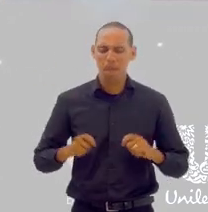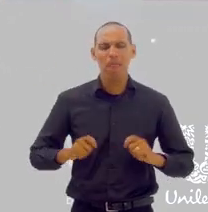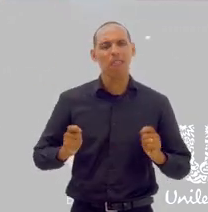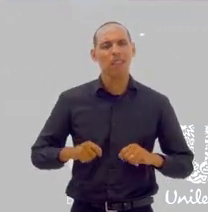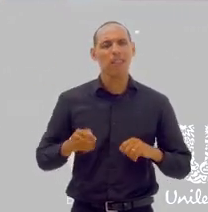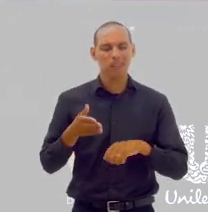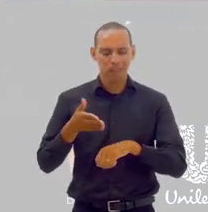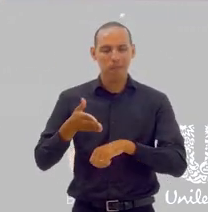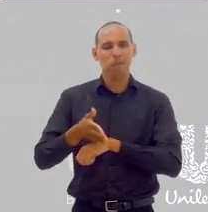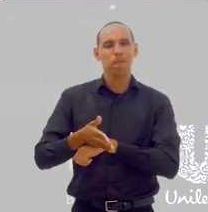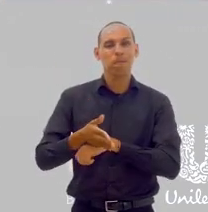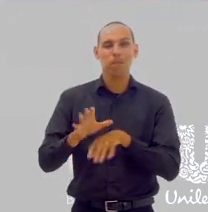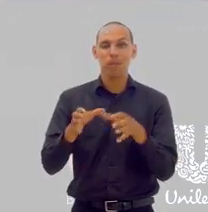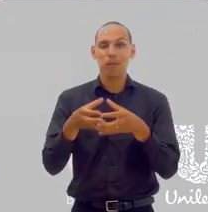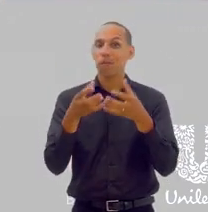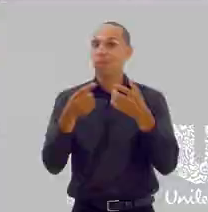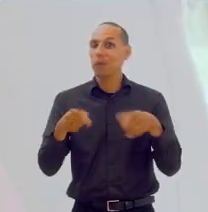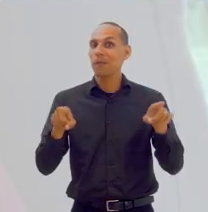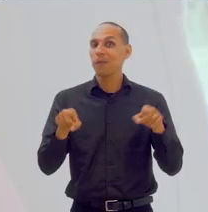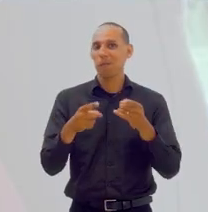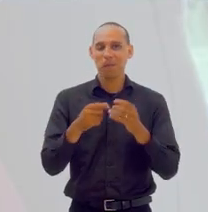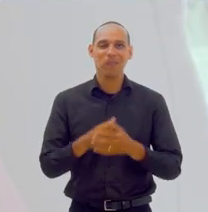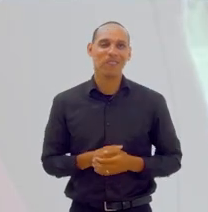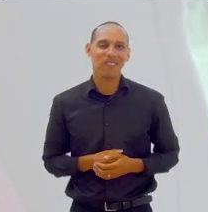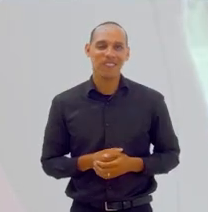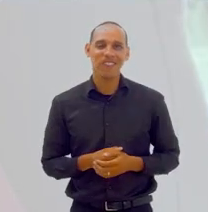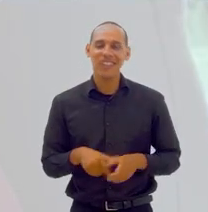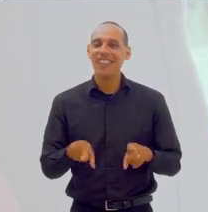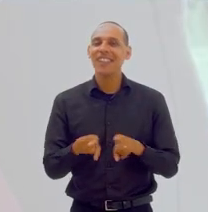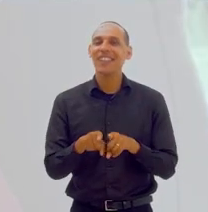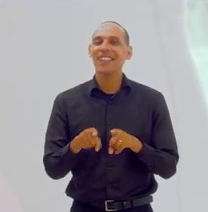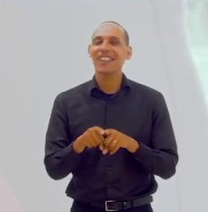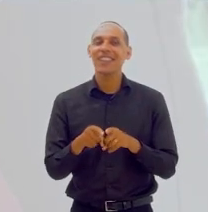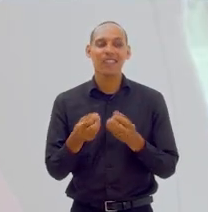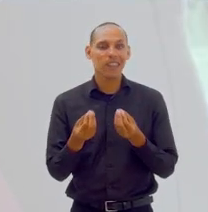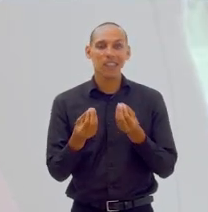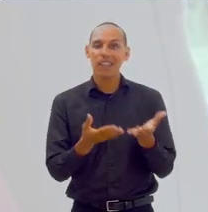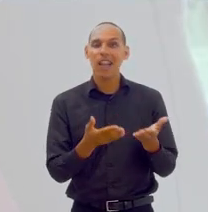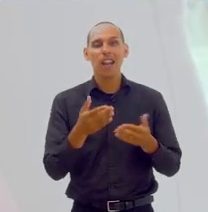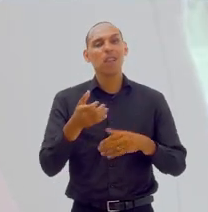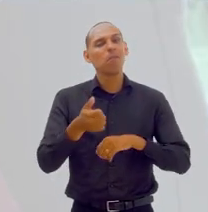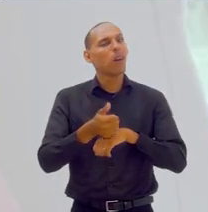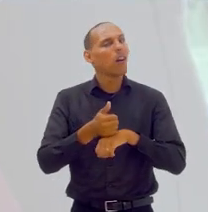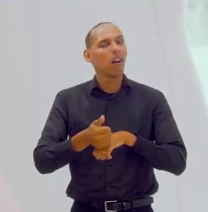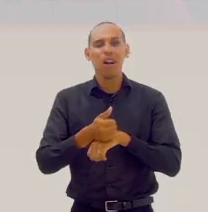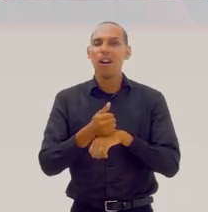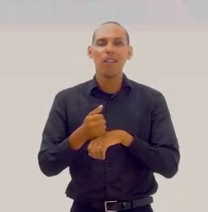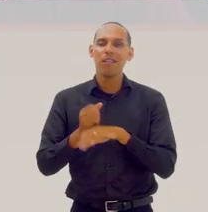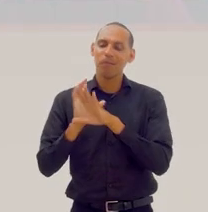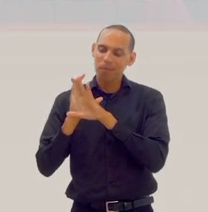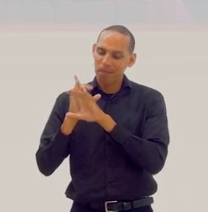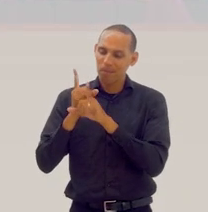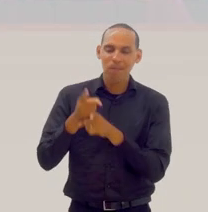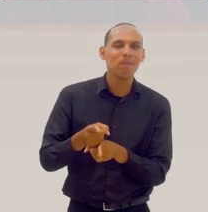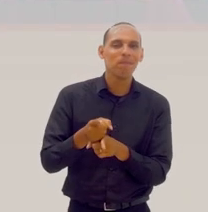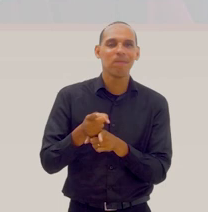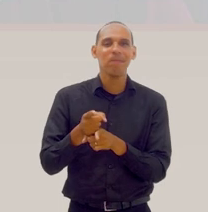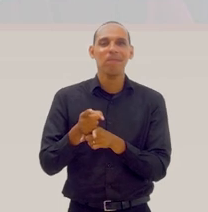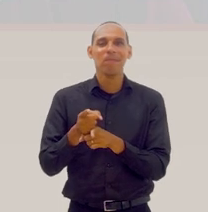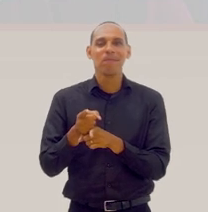de ingressar numa orquestra. Lhes destina uma profissão, e essa profissão